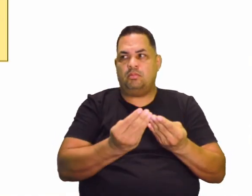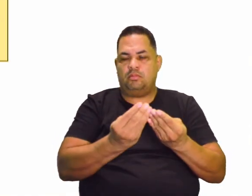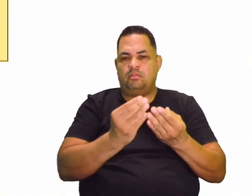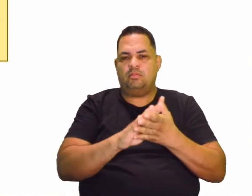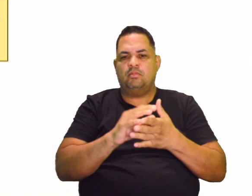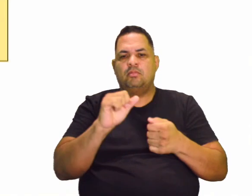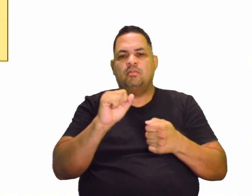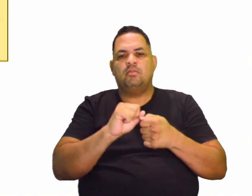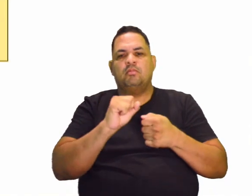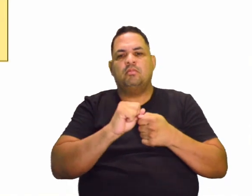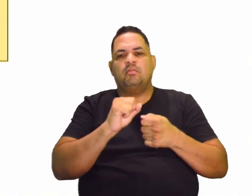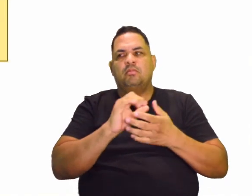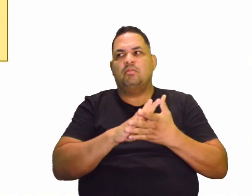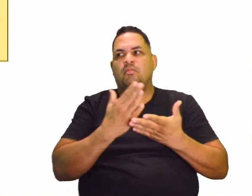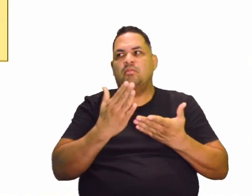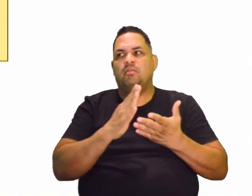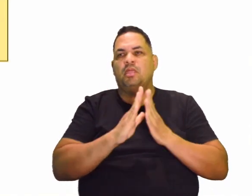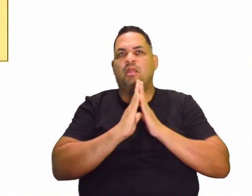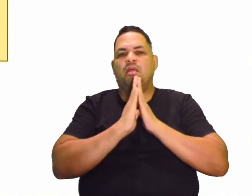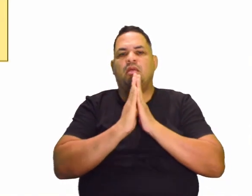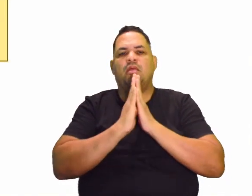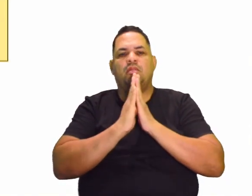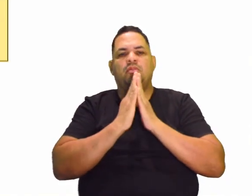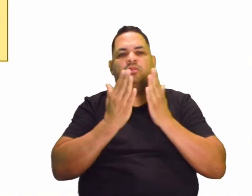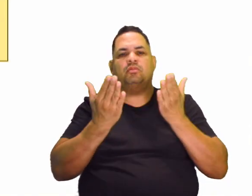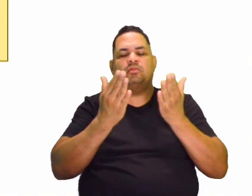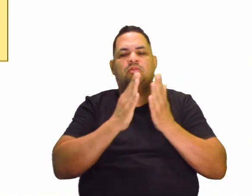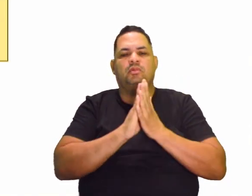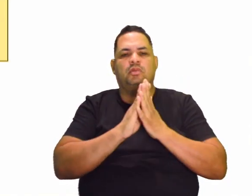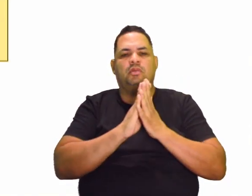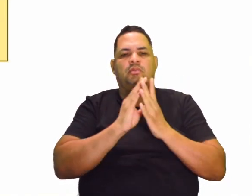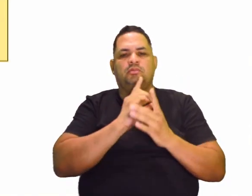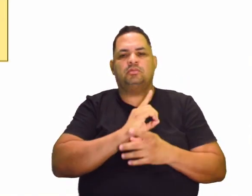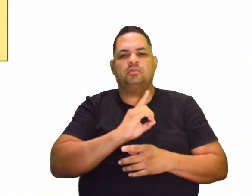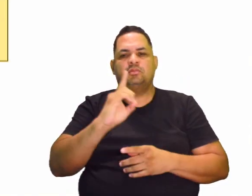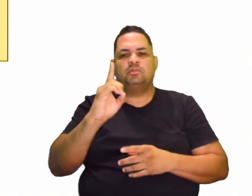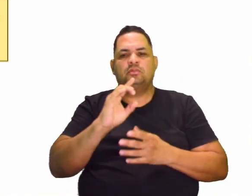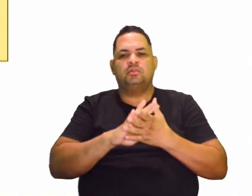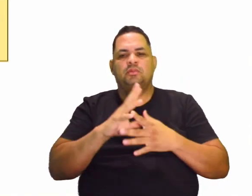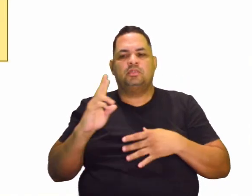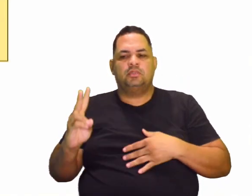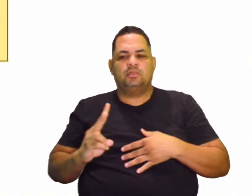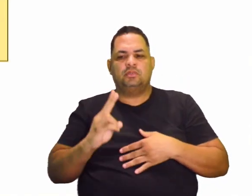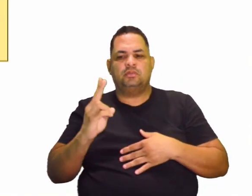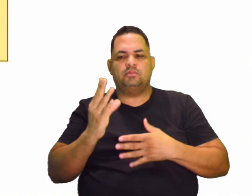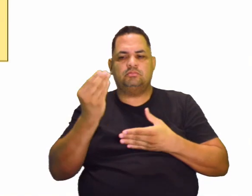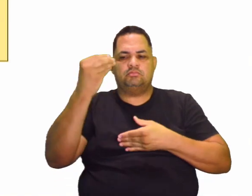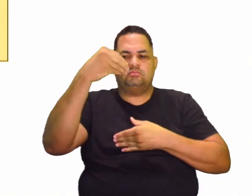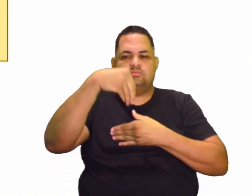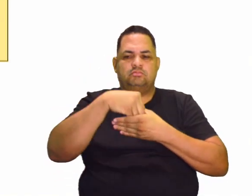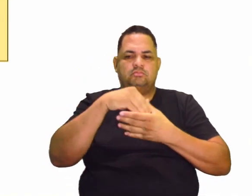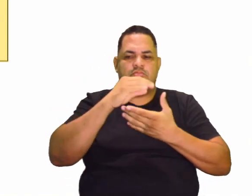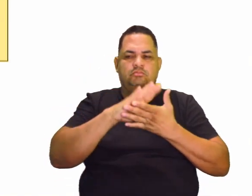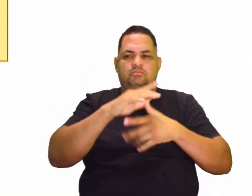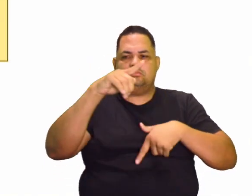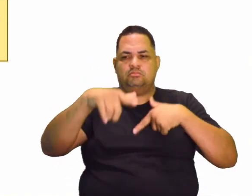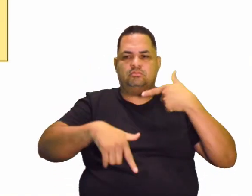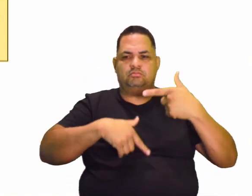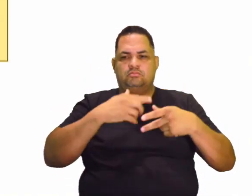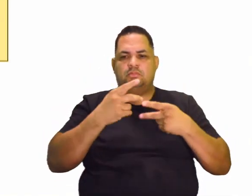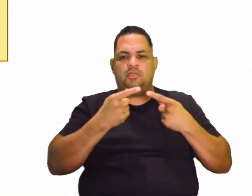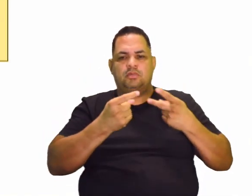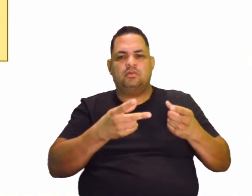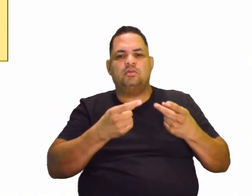para a adoração dos deuses. Essas construções valorizavam, então, os espaços internos, atividades comerciais e